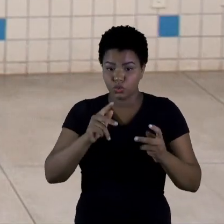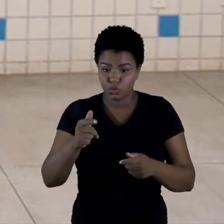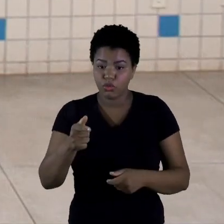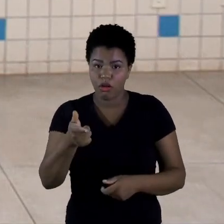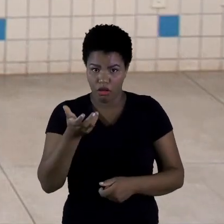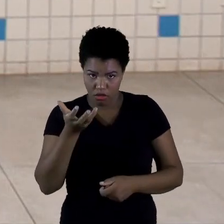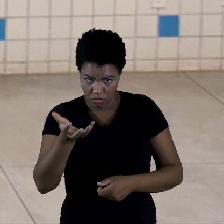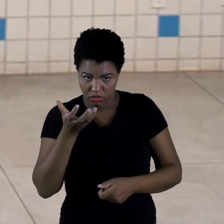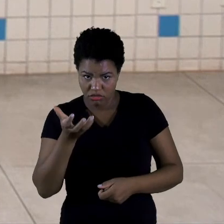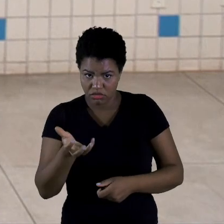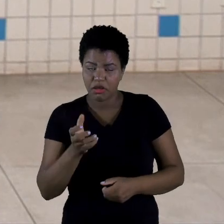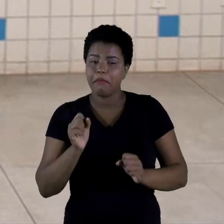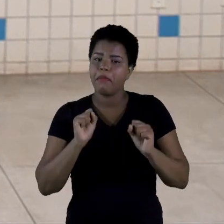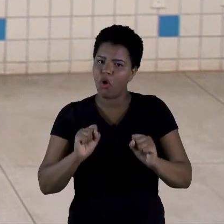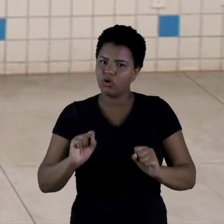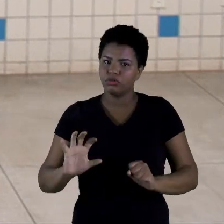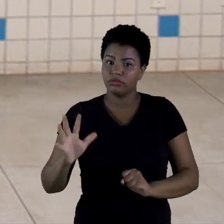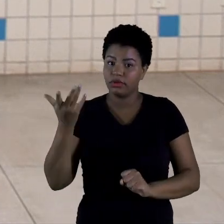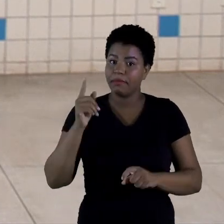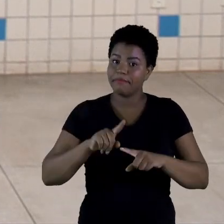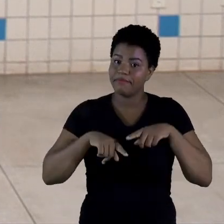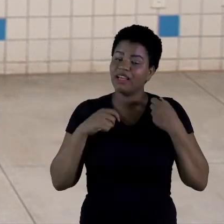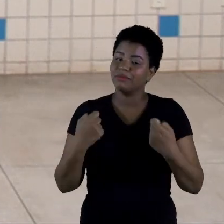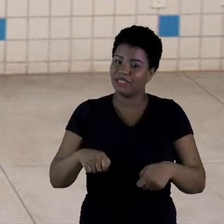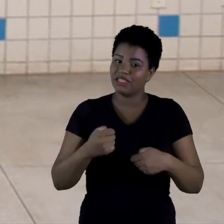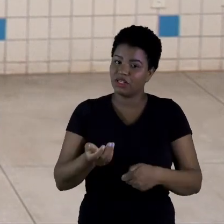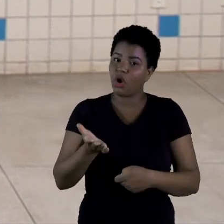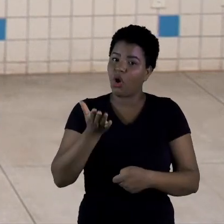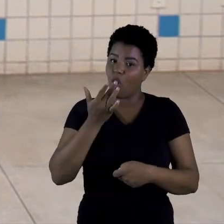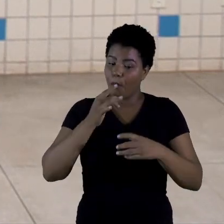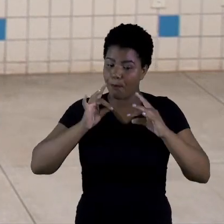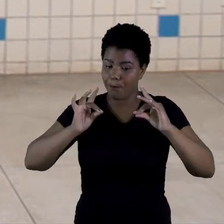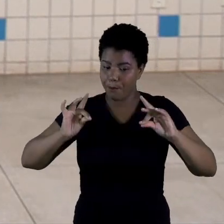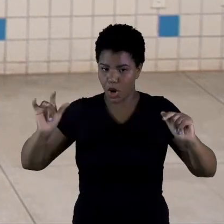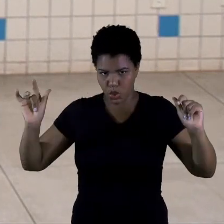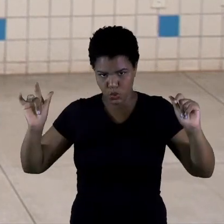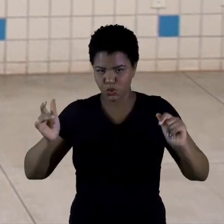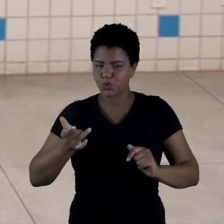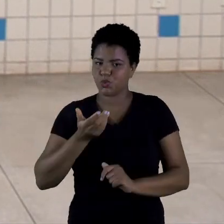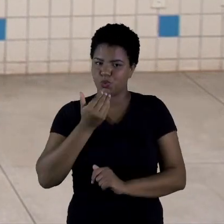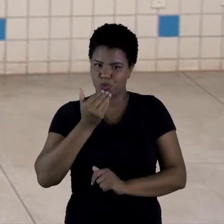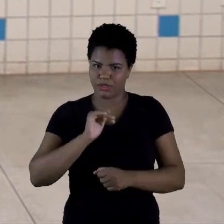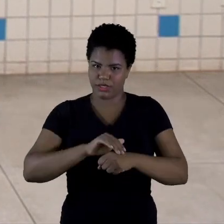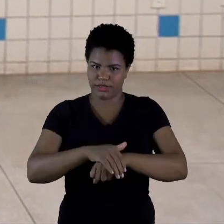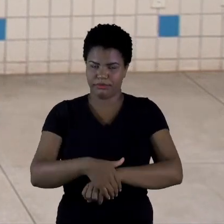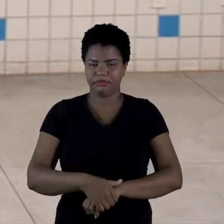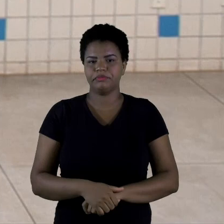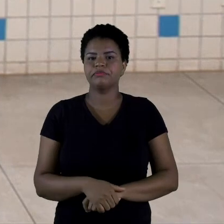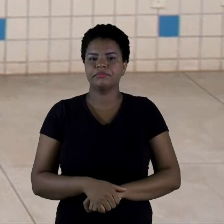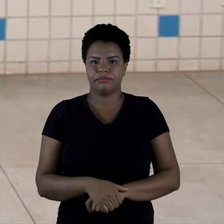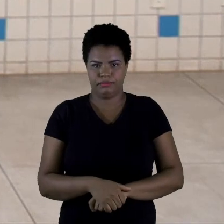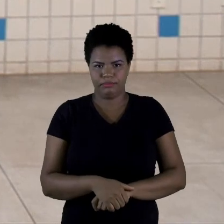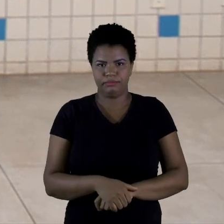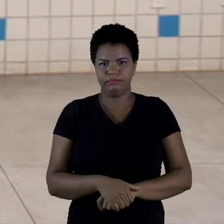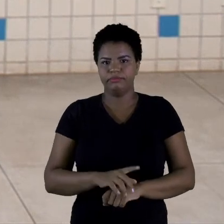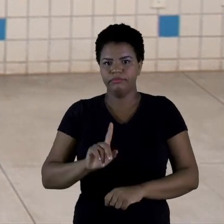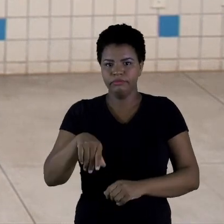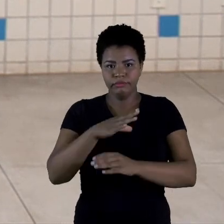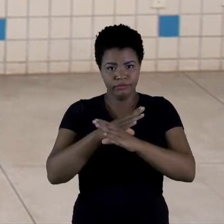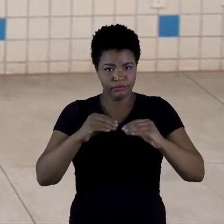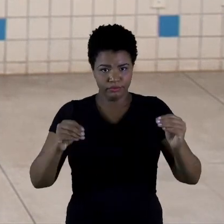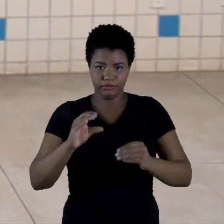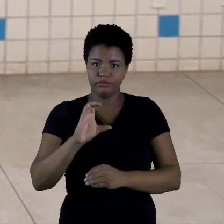ele comer todo o jantar. Então, desde que é uma conjunção coordenativa, né,